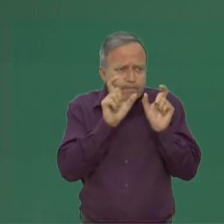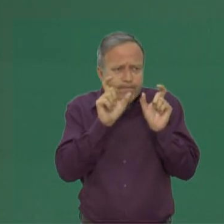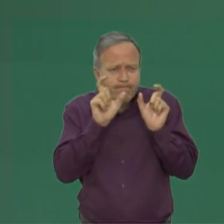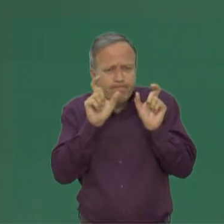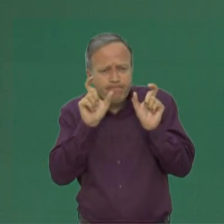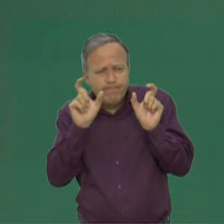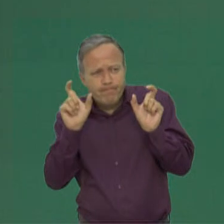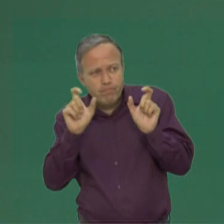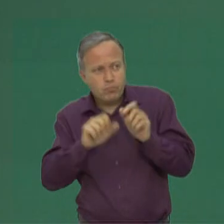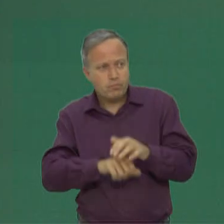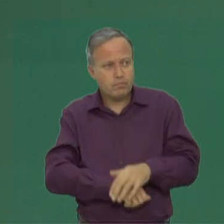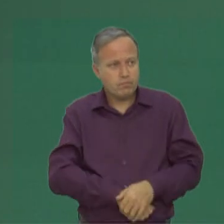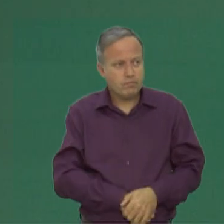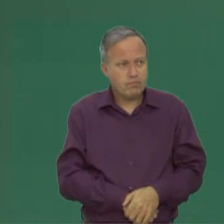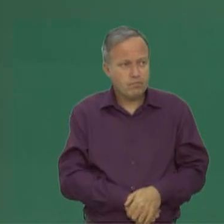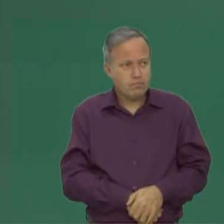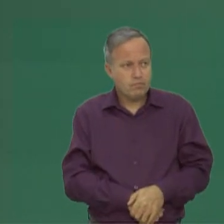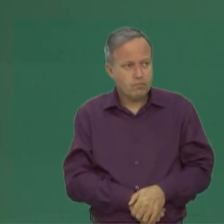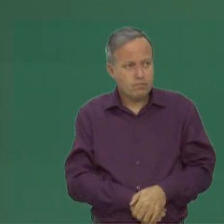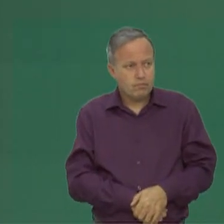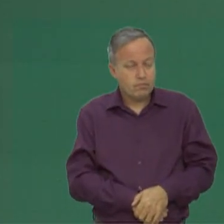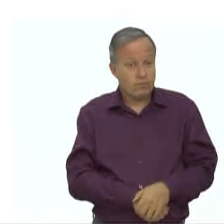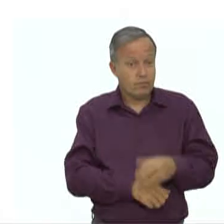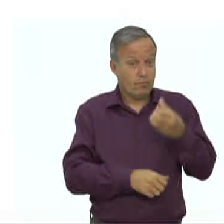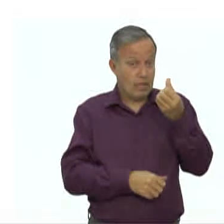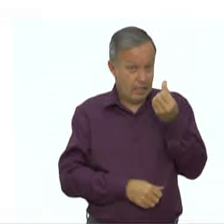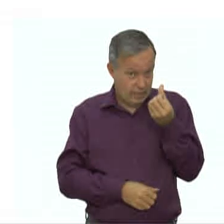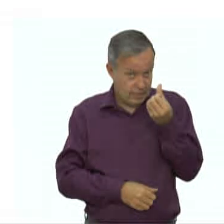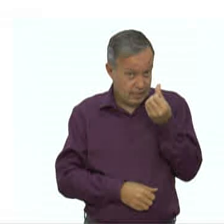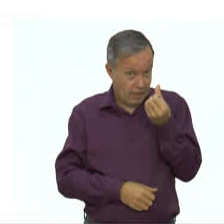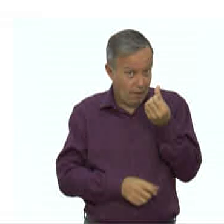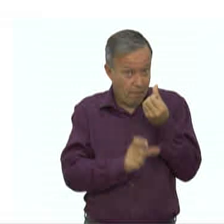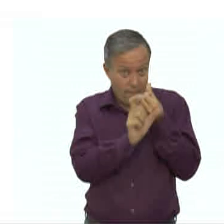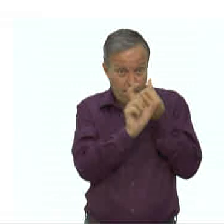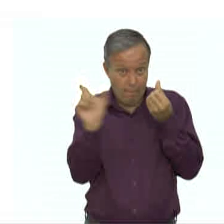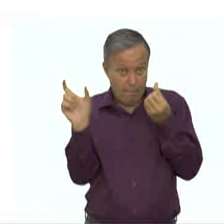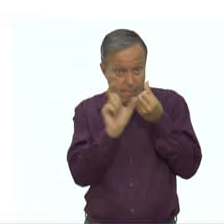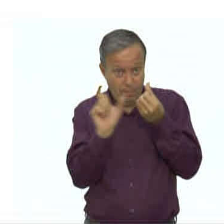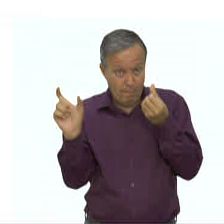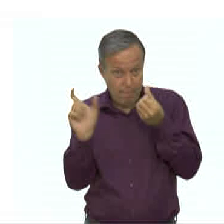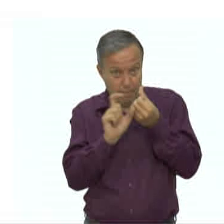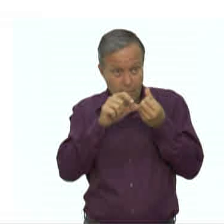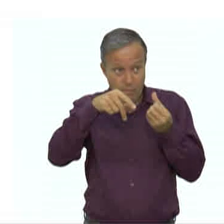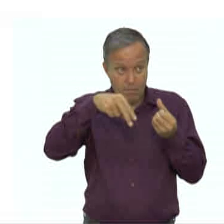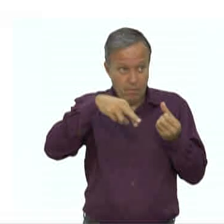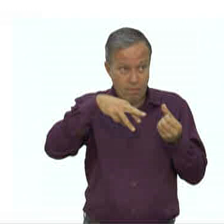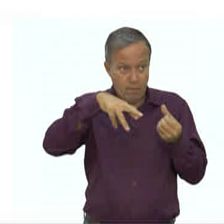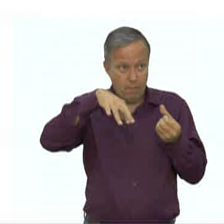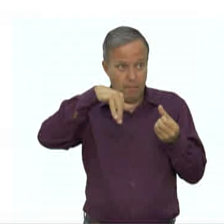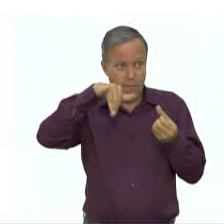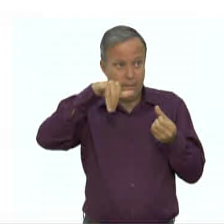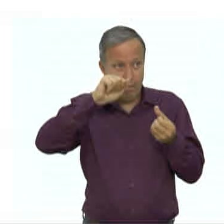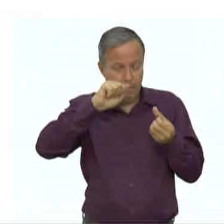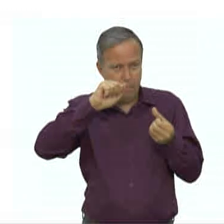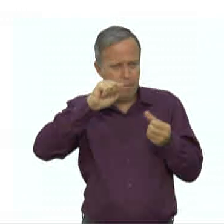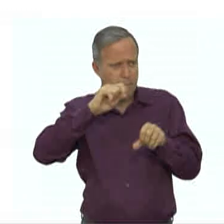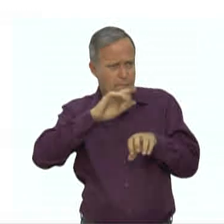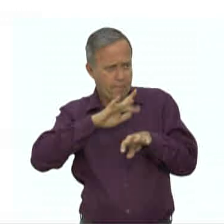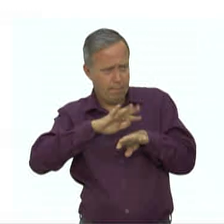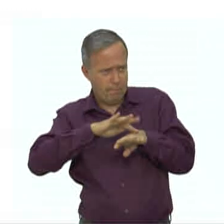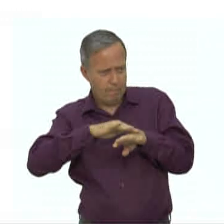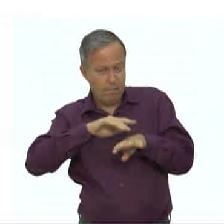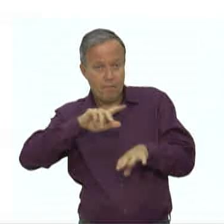lá. Então, seis frases, né? Maria está enferma, pero